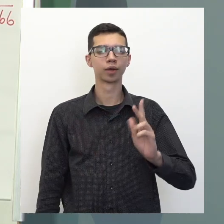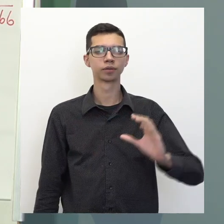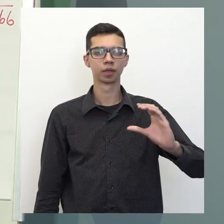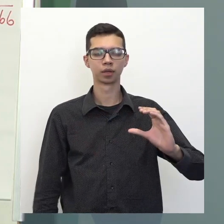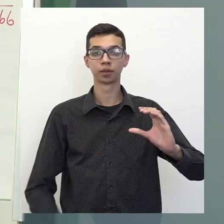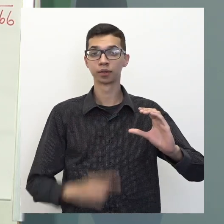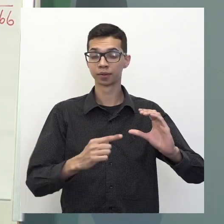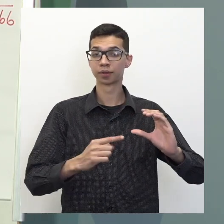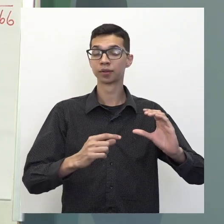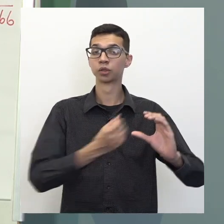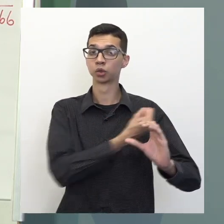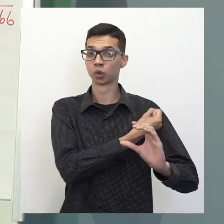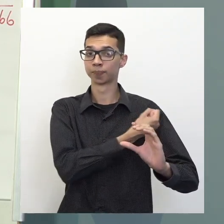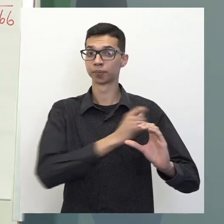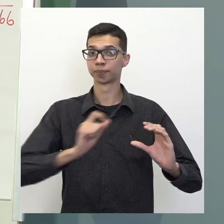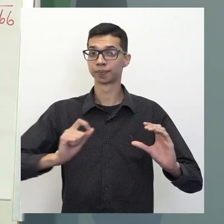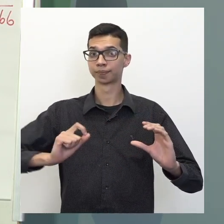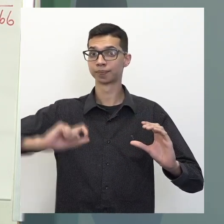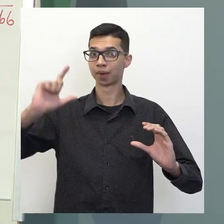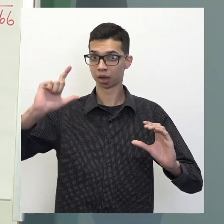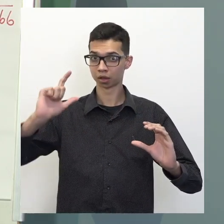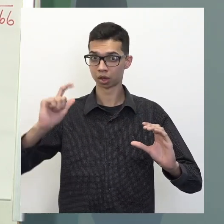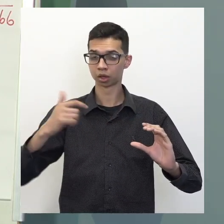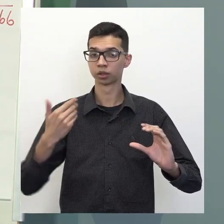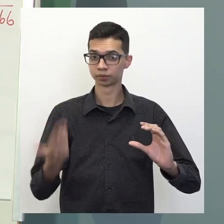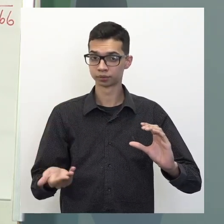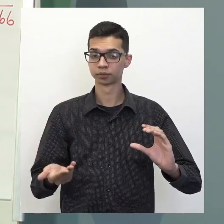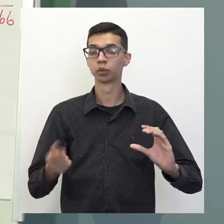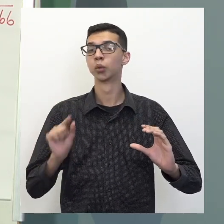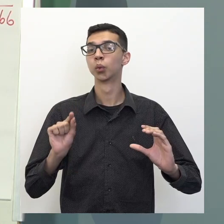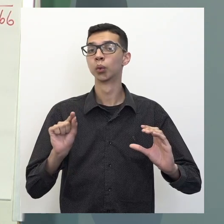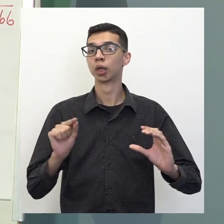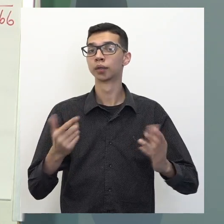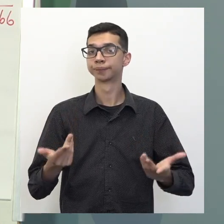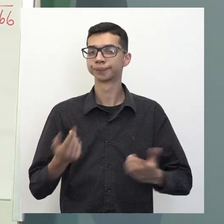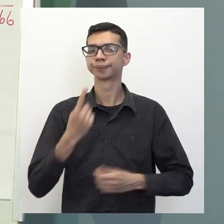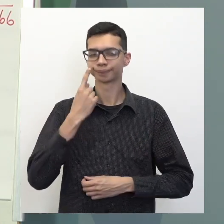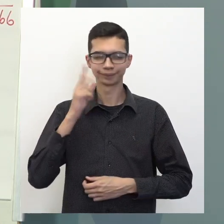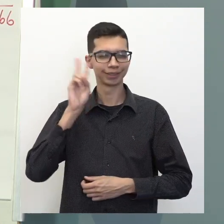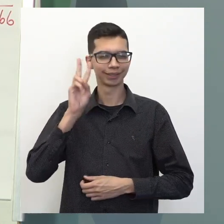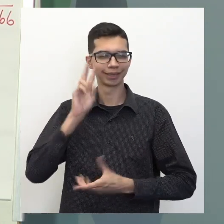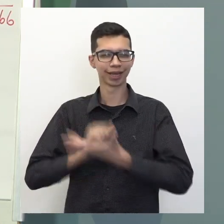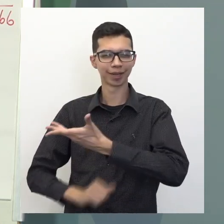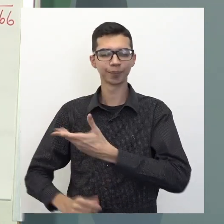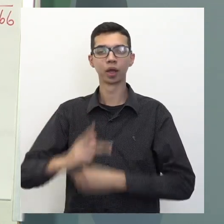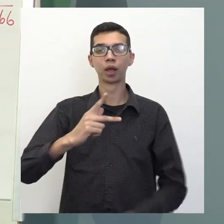vai ter o quê? Eu vou ter maior produção de quem? Do meu produto. H+, né, ali. Exatamente. Lembra? Proporcional. Esse menor para